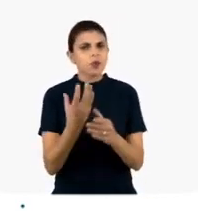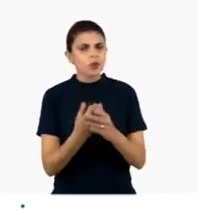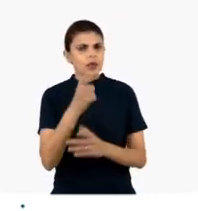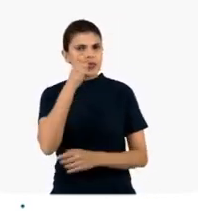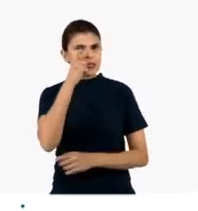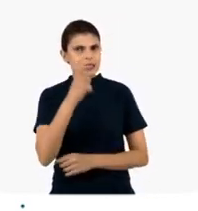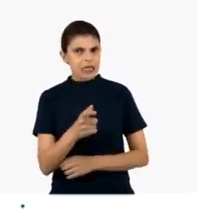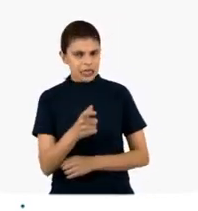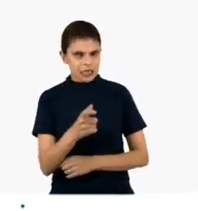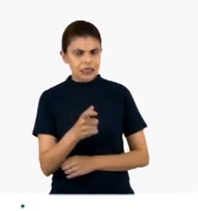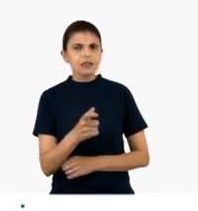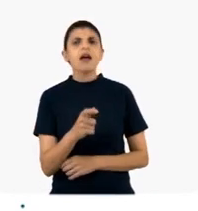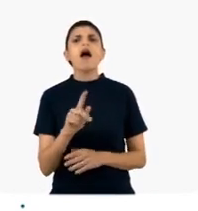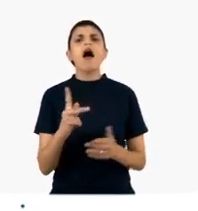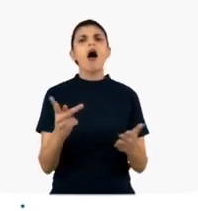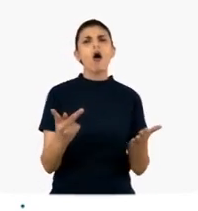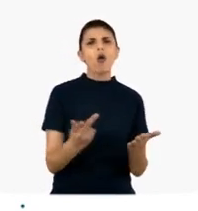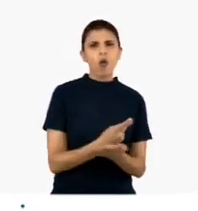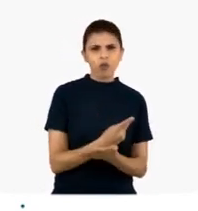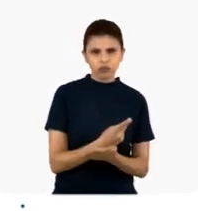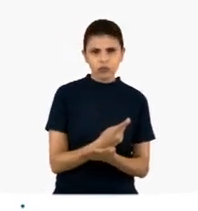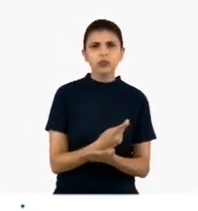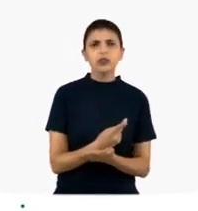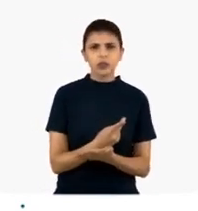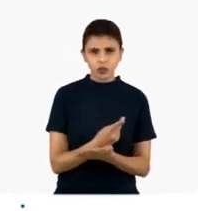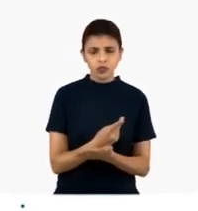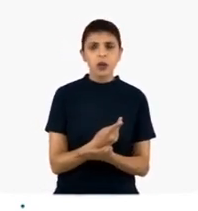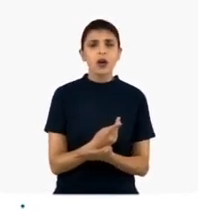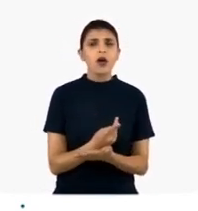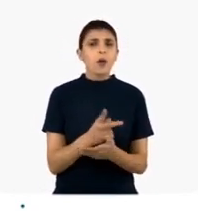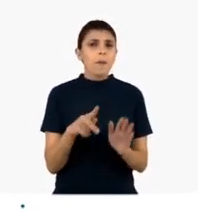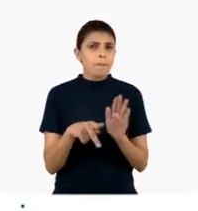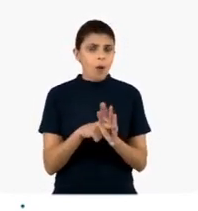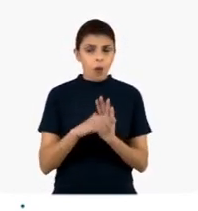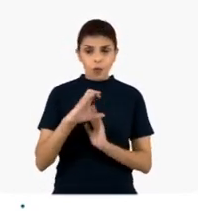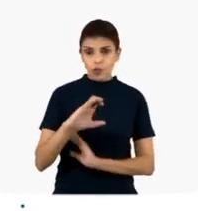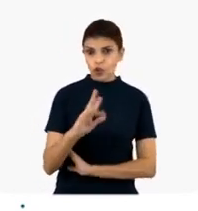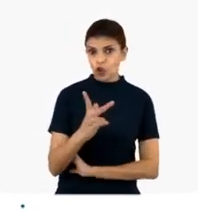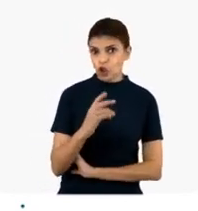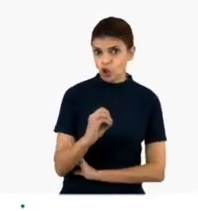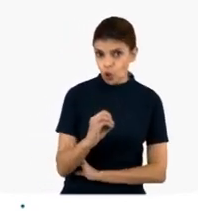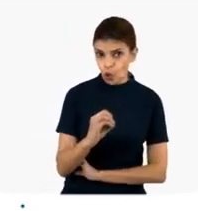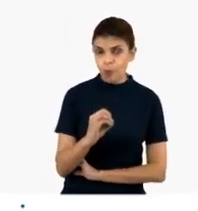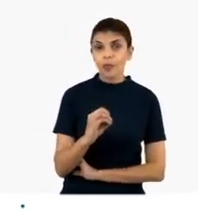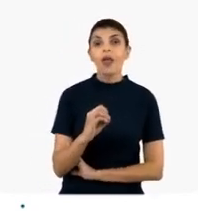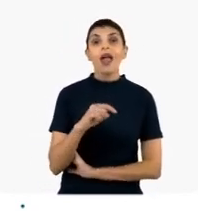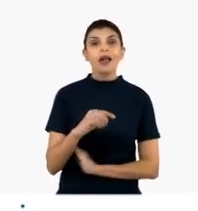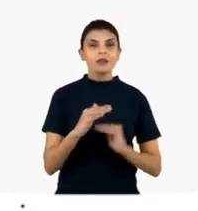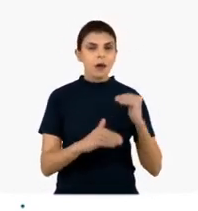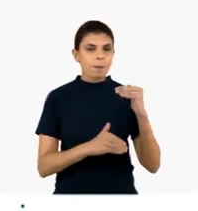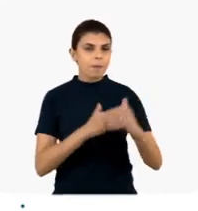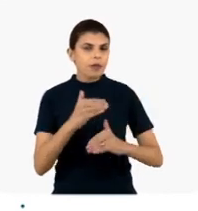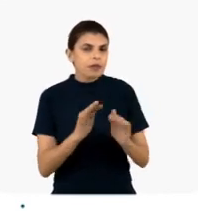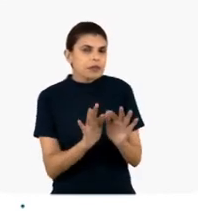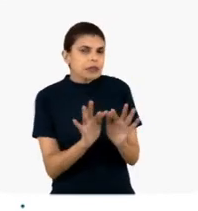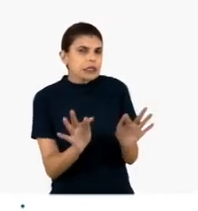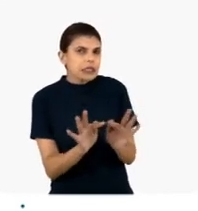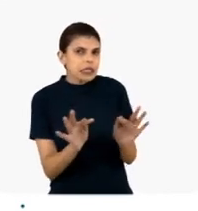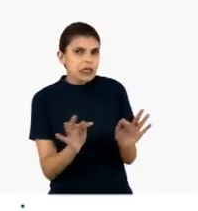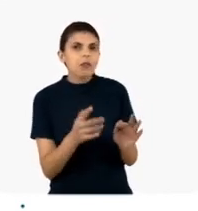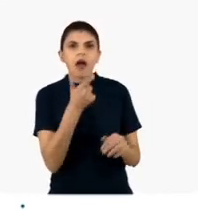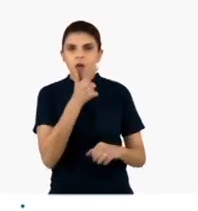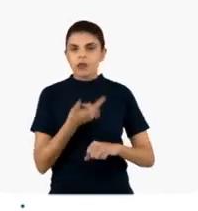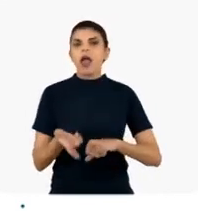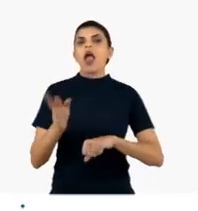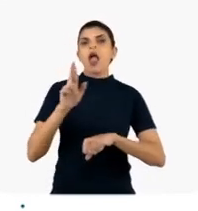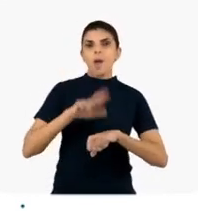produto de interesse no meio de cultura, que isso acontece principalmente no cultivo de células, como achou, o processo é um pouco mais